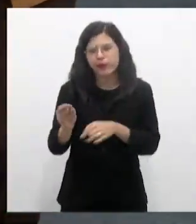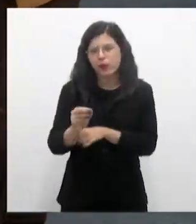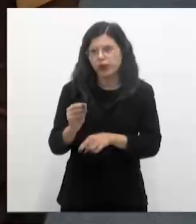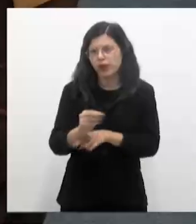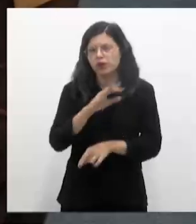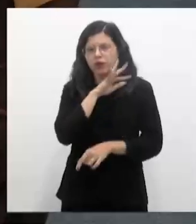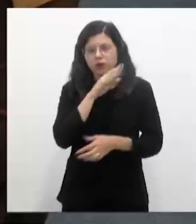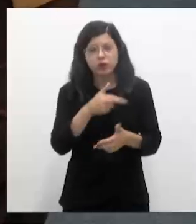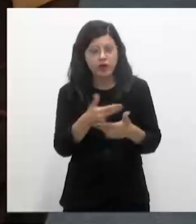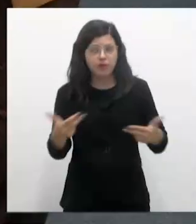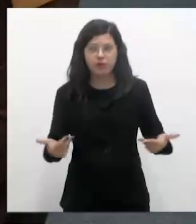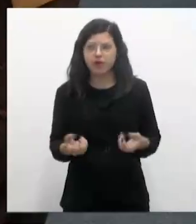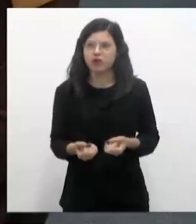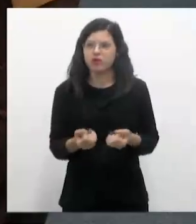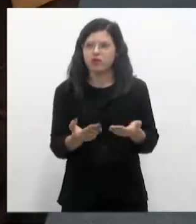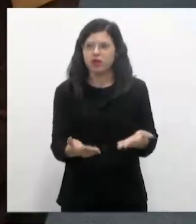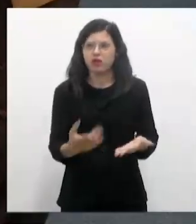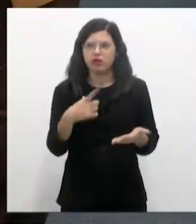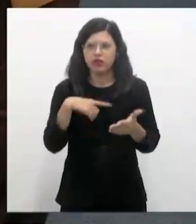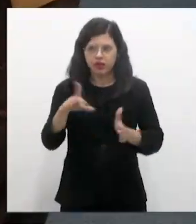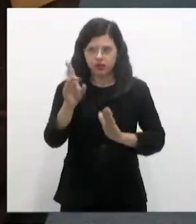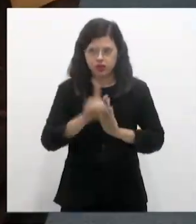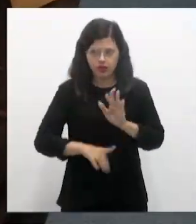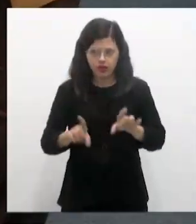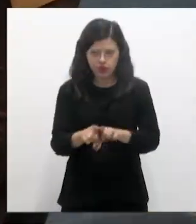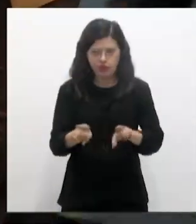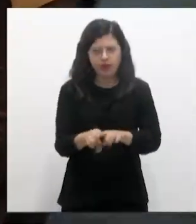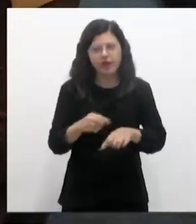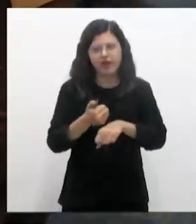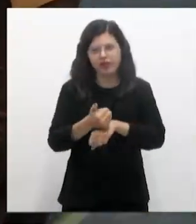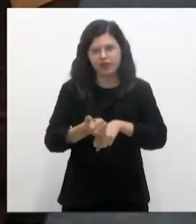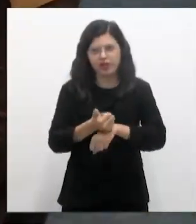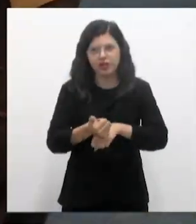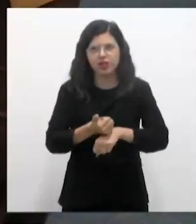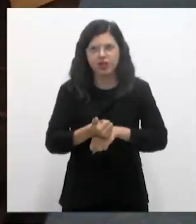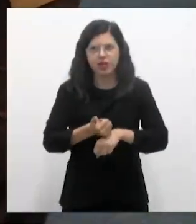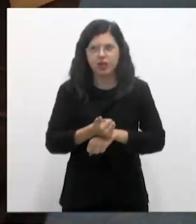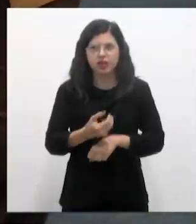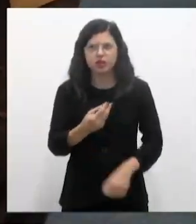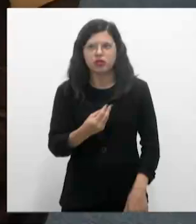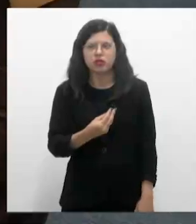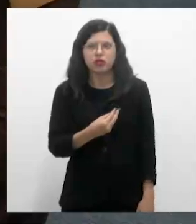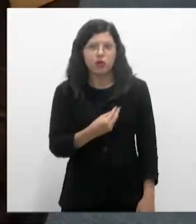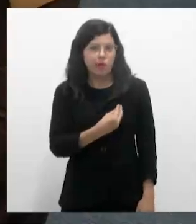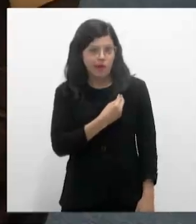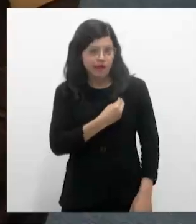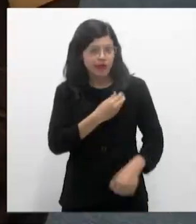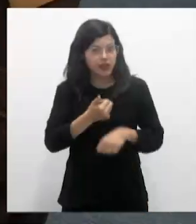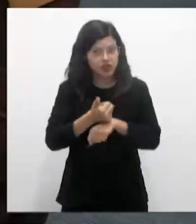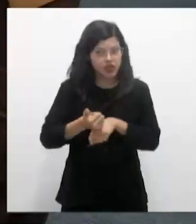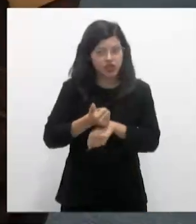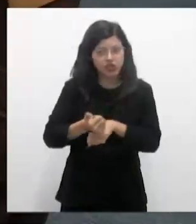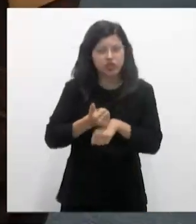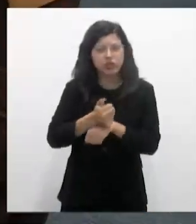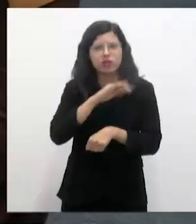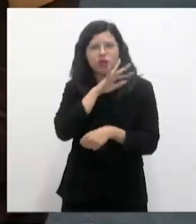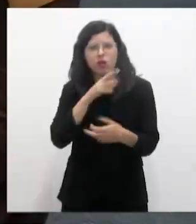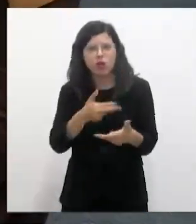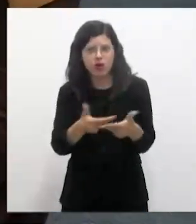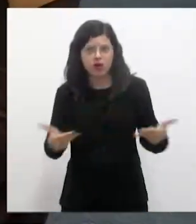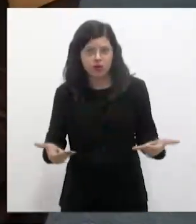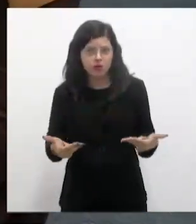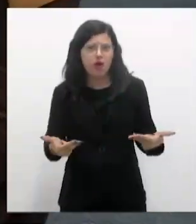animais, entregando para eles o que eles têm direito também, que é a dignidade. Uma vida digna, como animal,